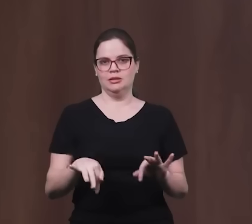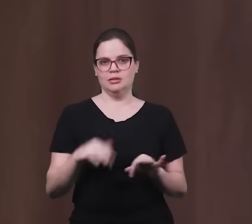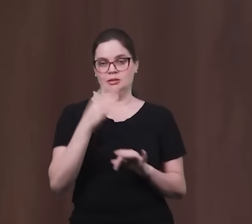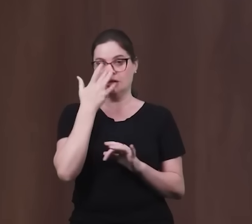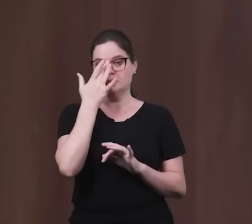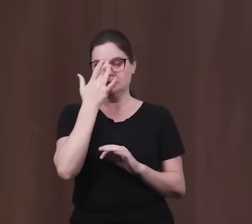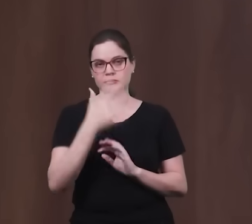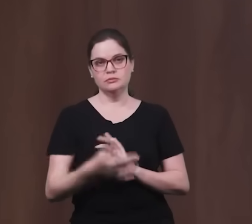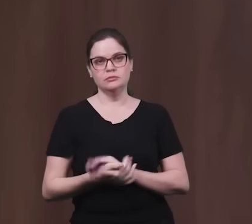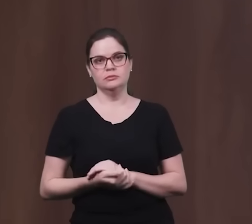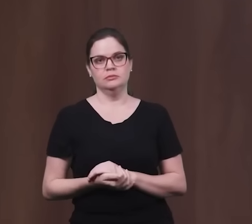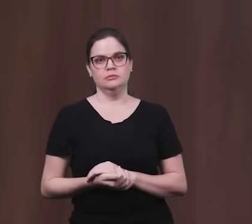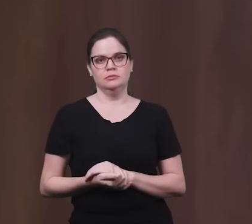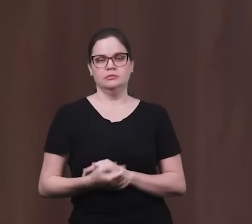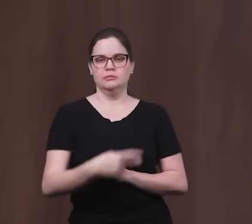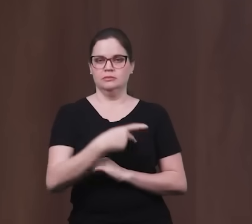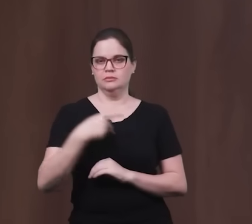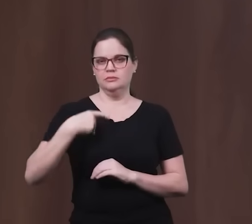aqui.